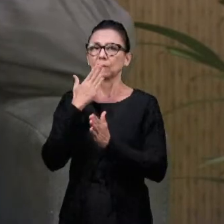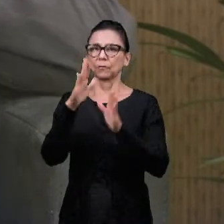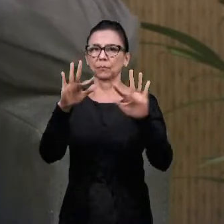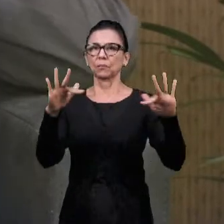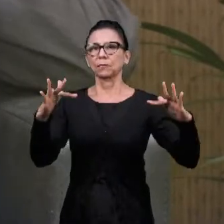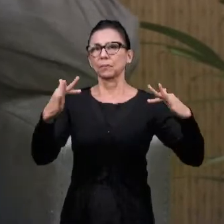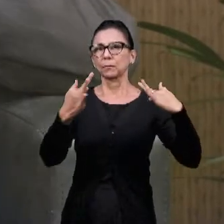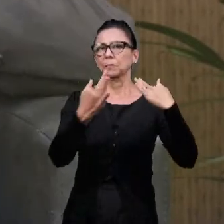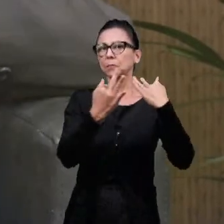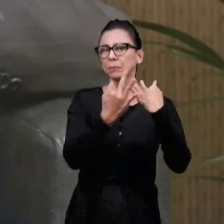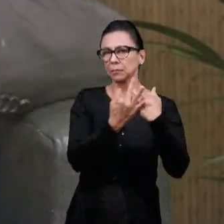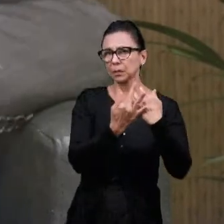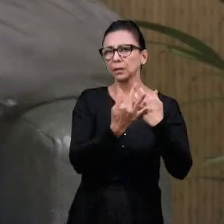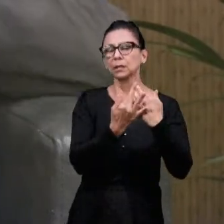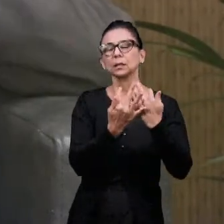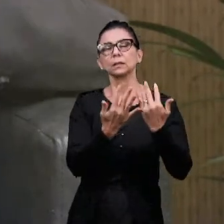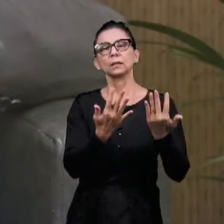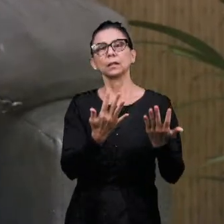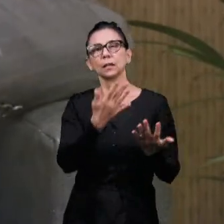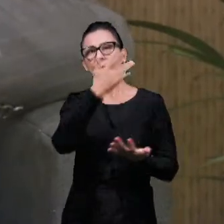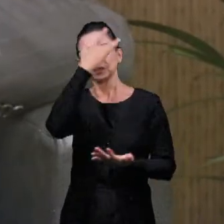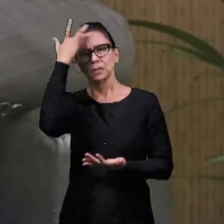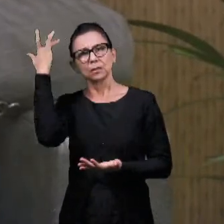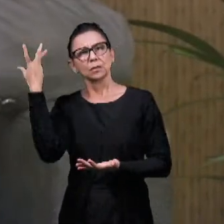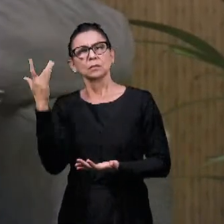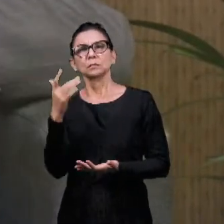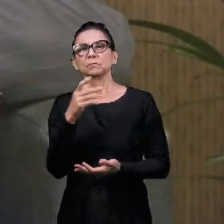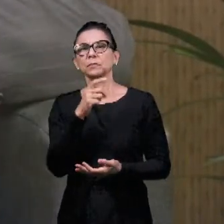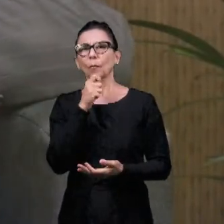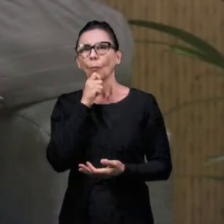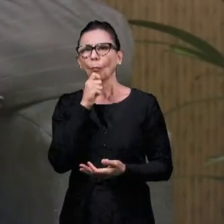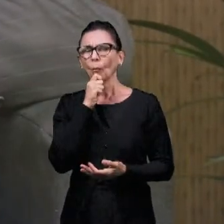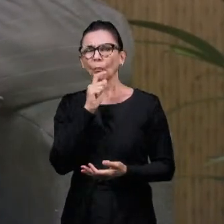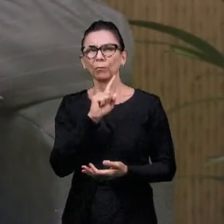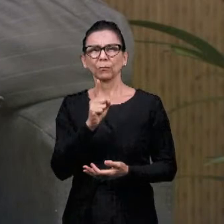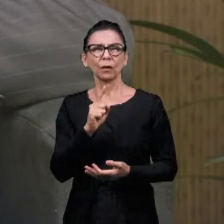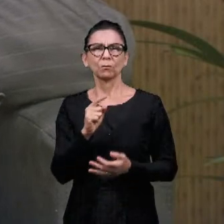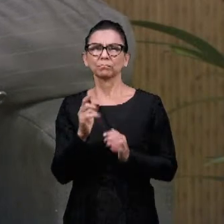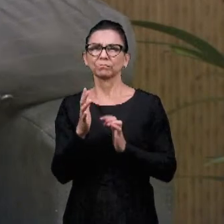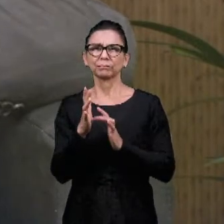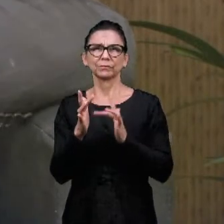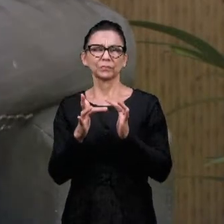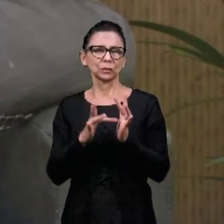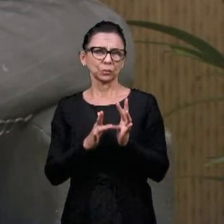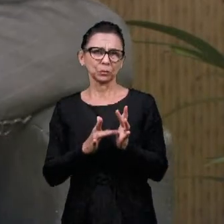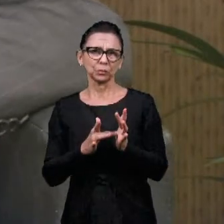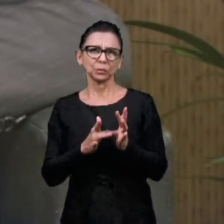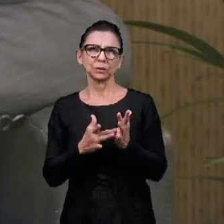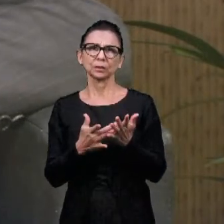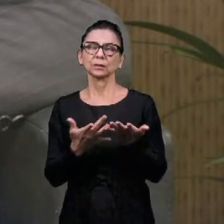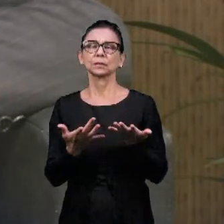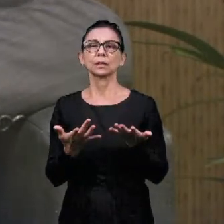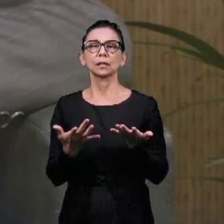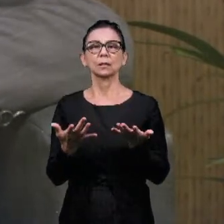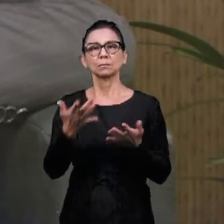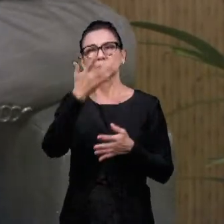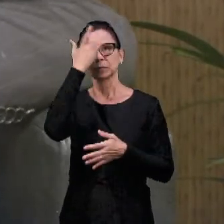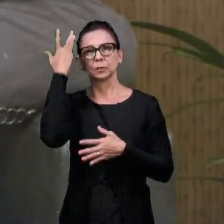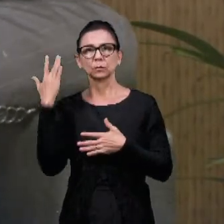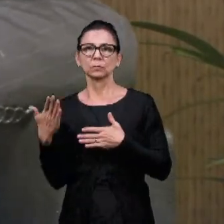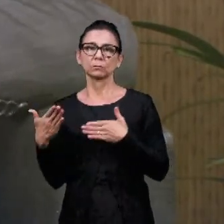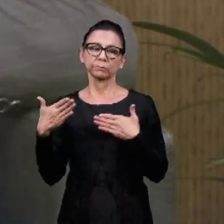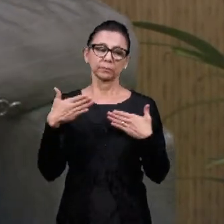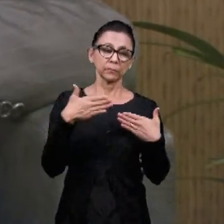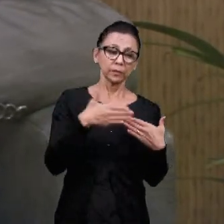orando por aqueles que ainda não se converteram, por aqueles que estão desviados. Acho que